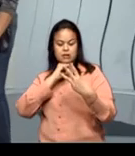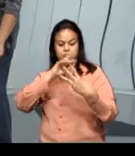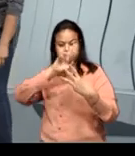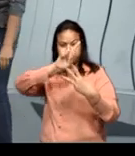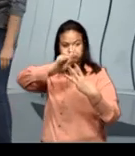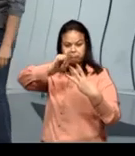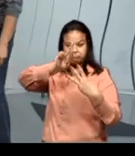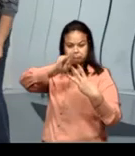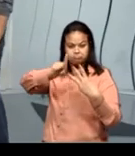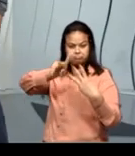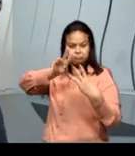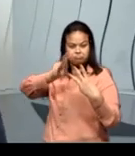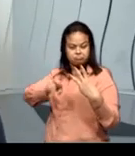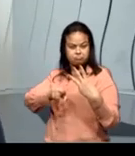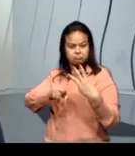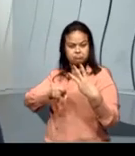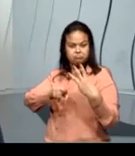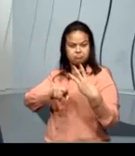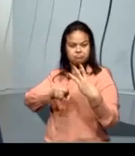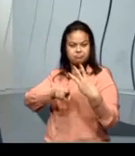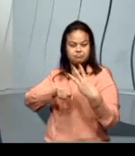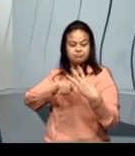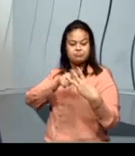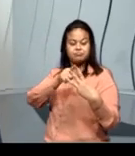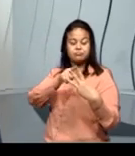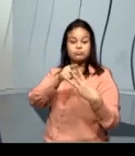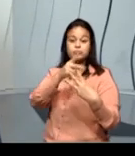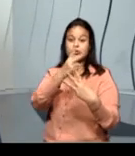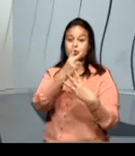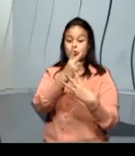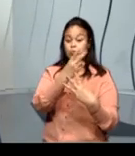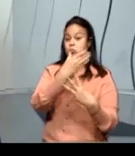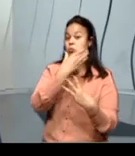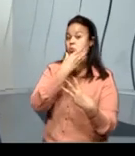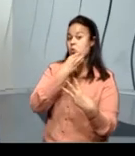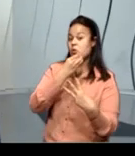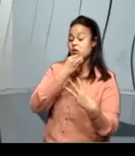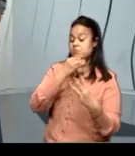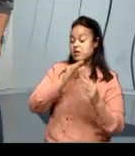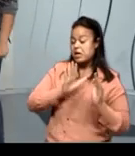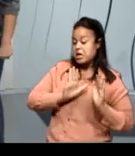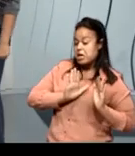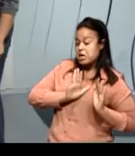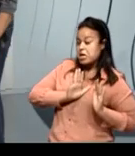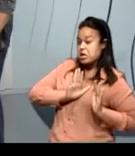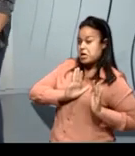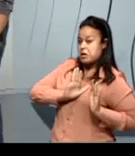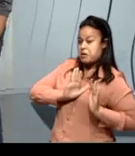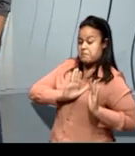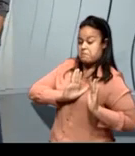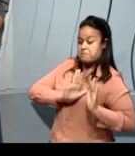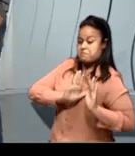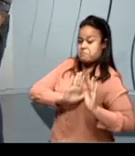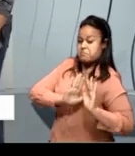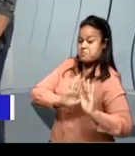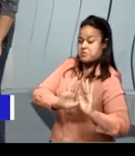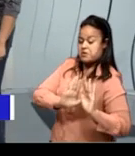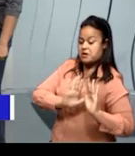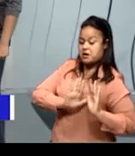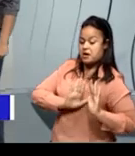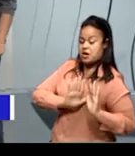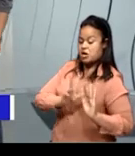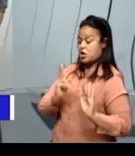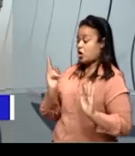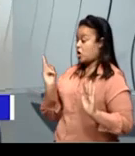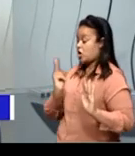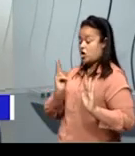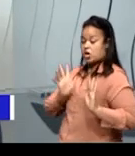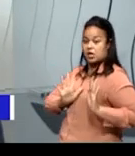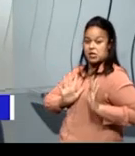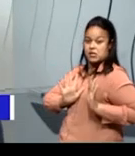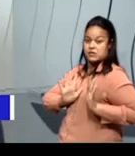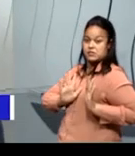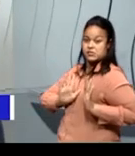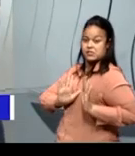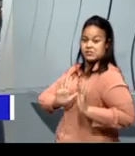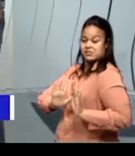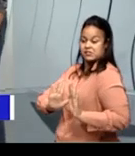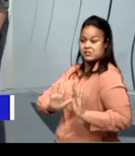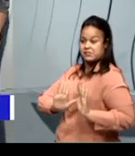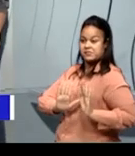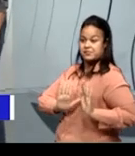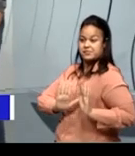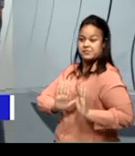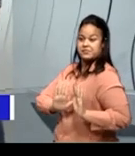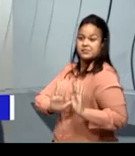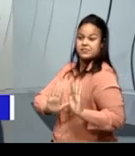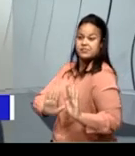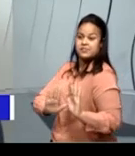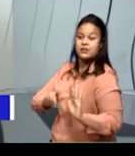eu coloquei 2 meninos empurrando uma caixinha. Se você presta atenção, aqui nessa